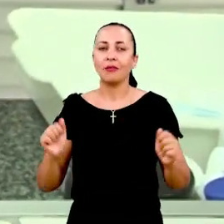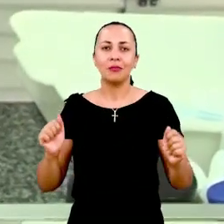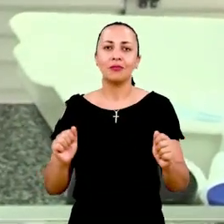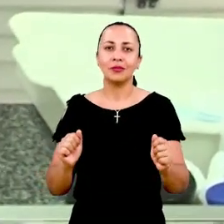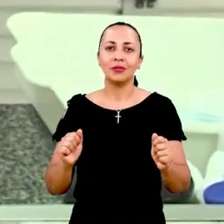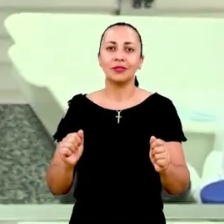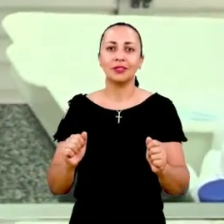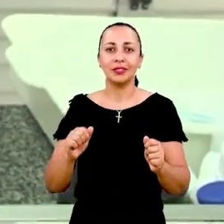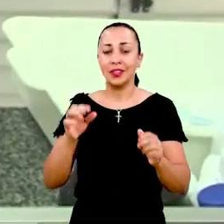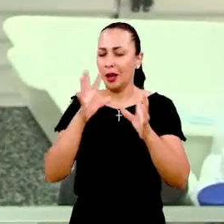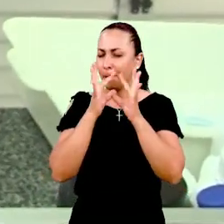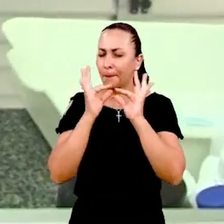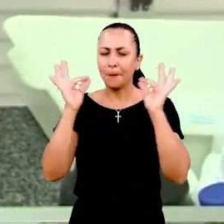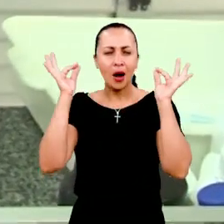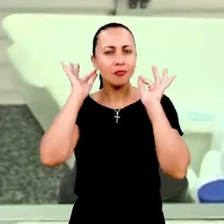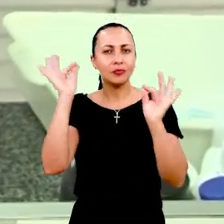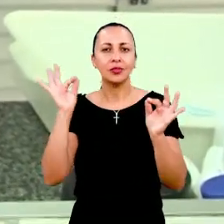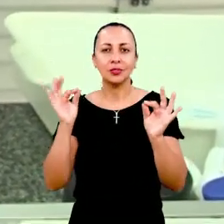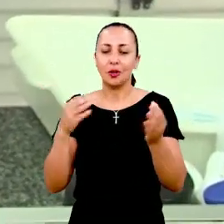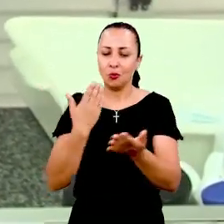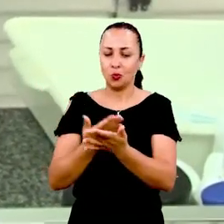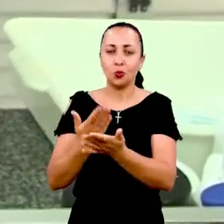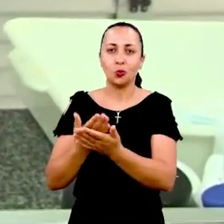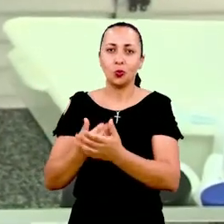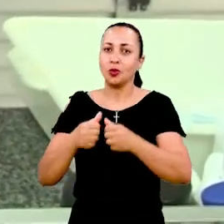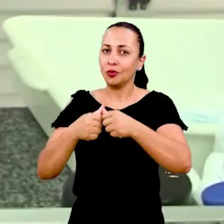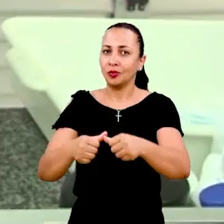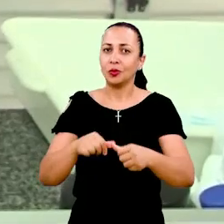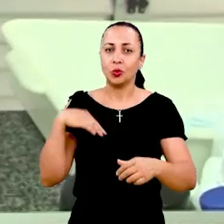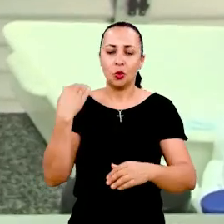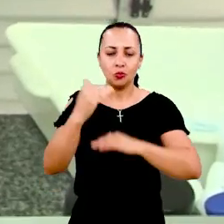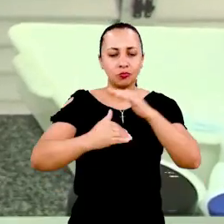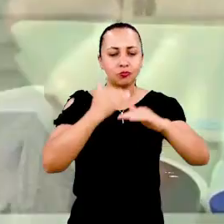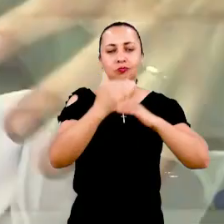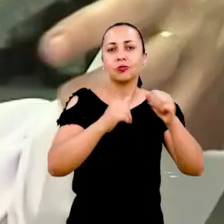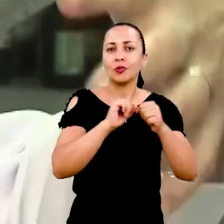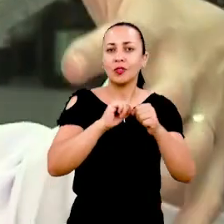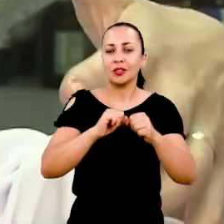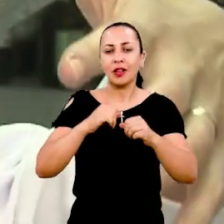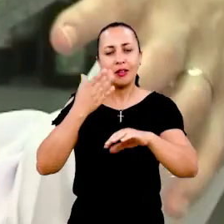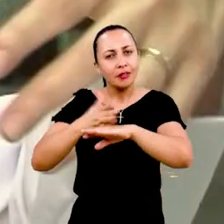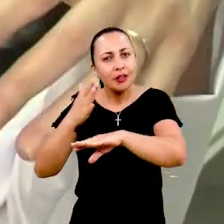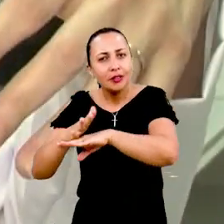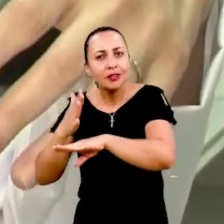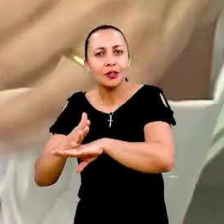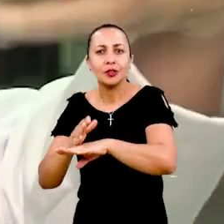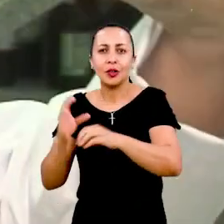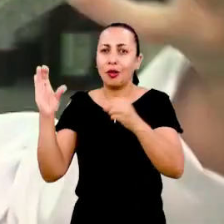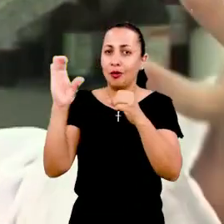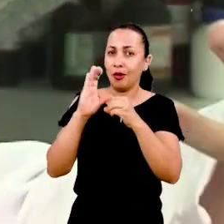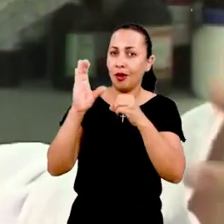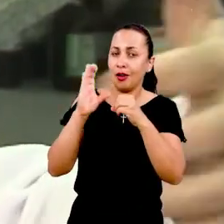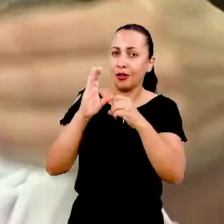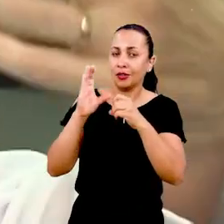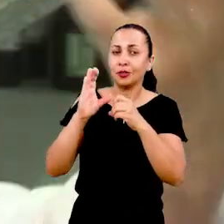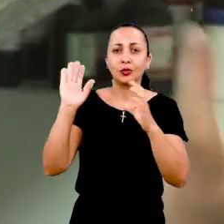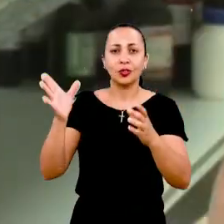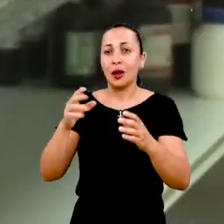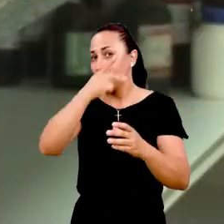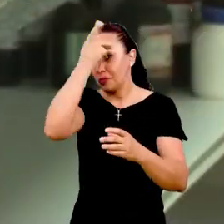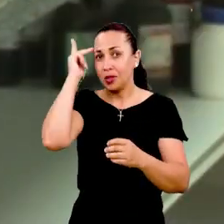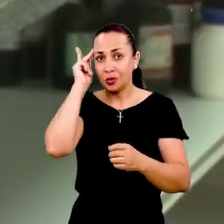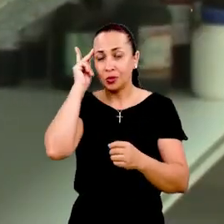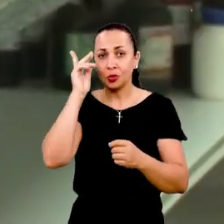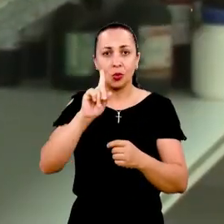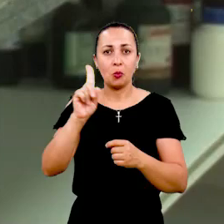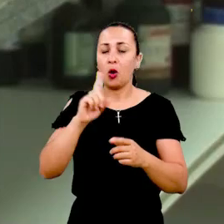a junção perfeita. E agora estamos fazendo todos os estudos de estabilidade. Os próximos passos serão feitos testes clínicos já em pessoas,